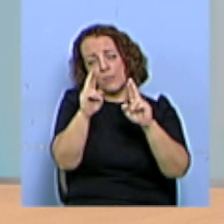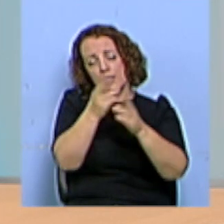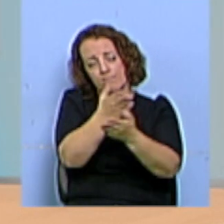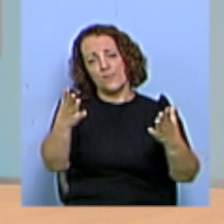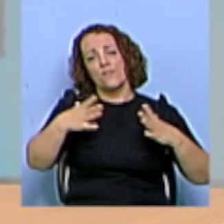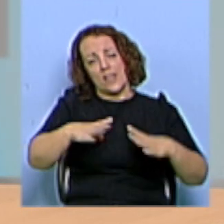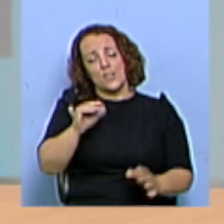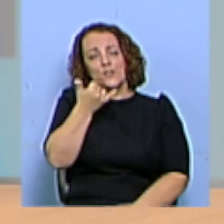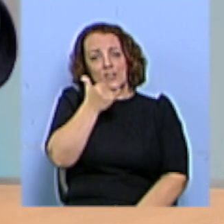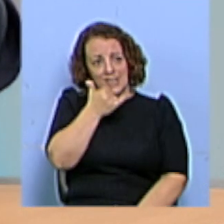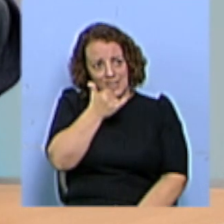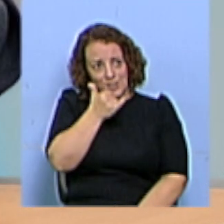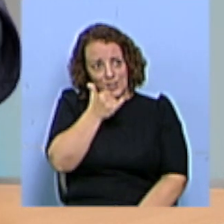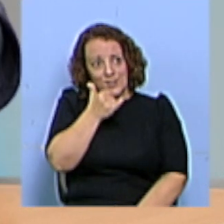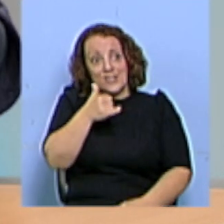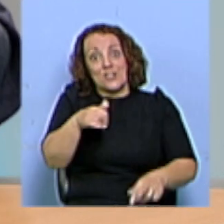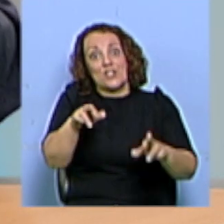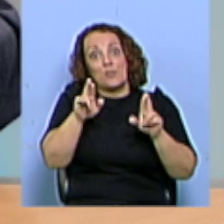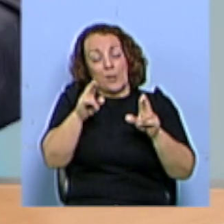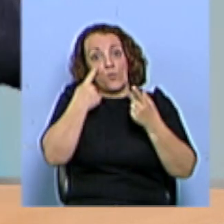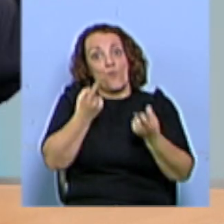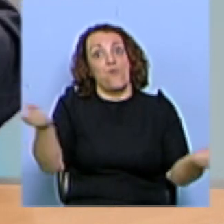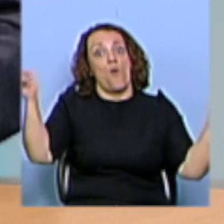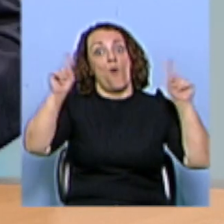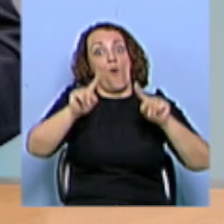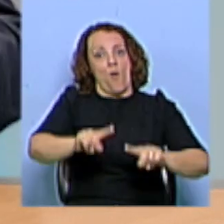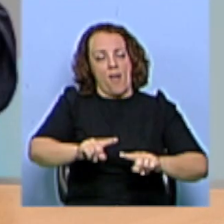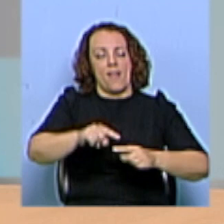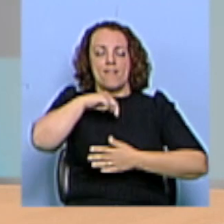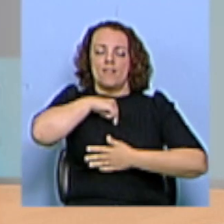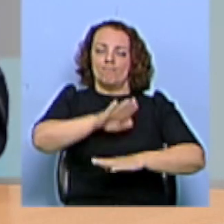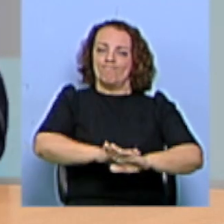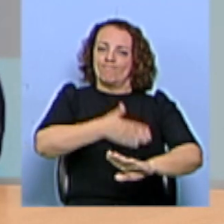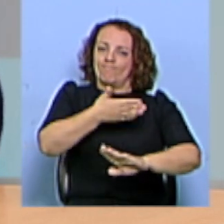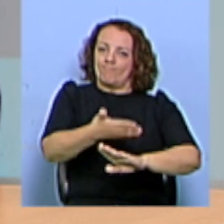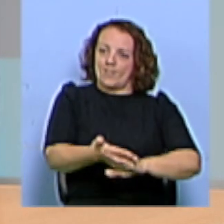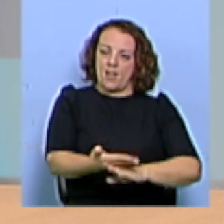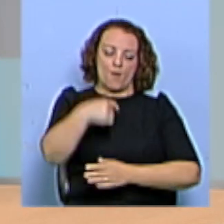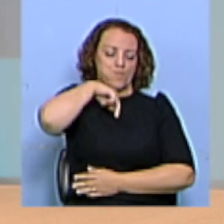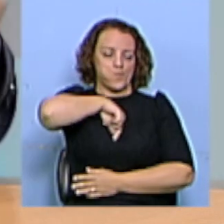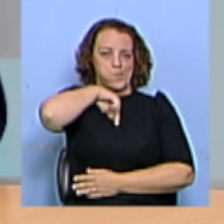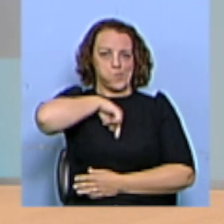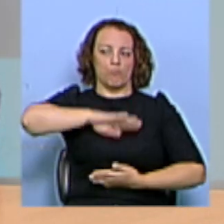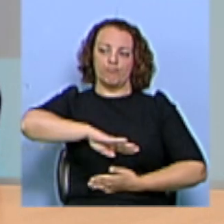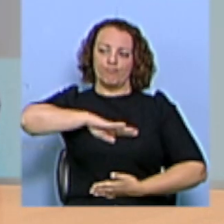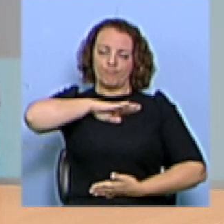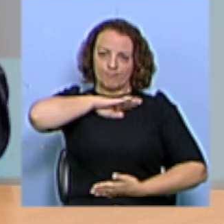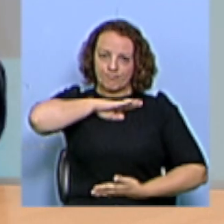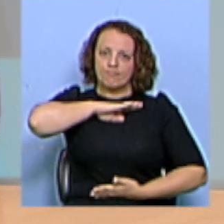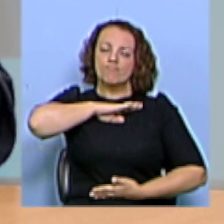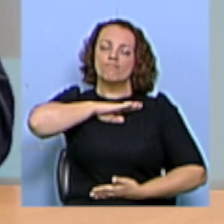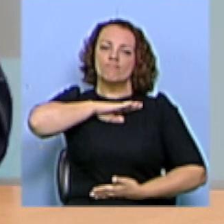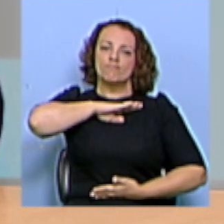férias felizes e que possam regressar reforçados na sua vivência interior e humana